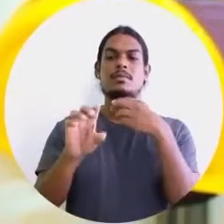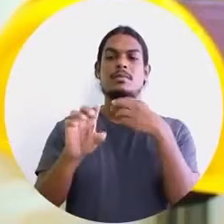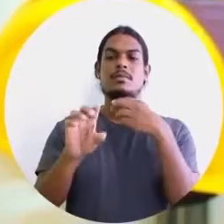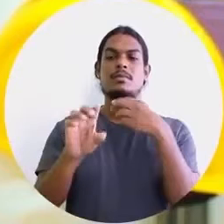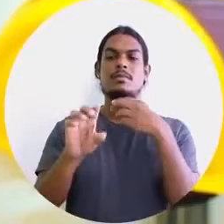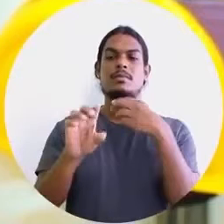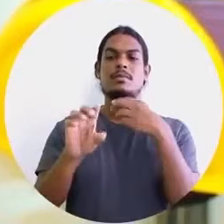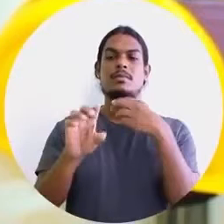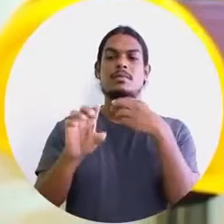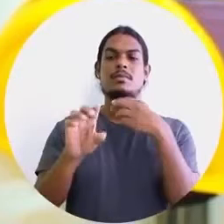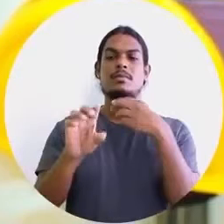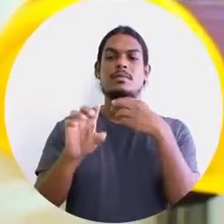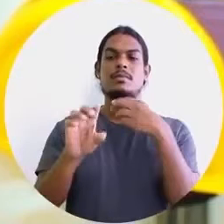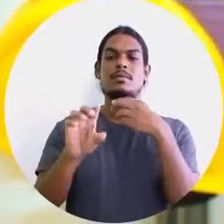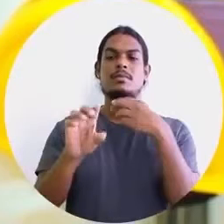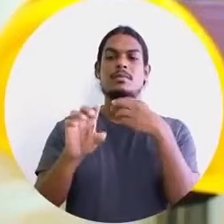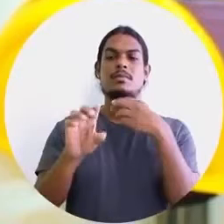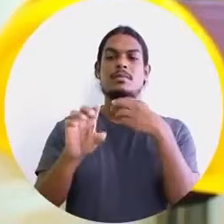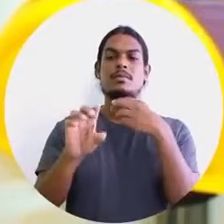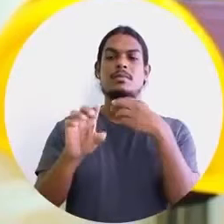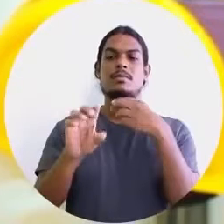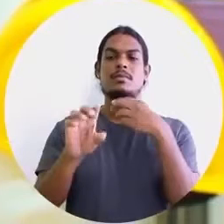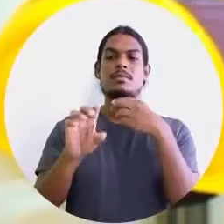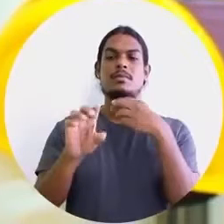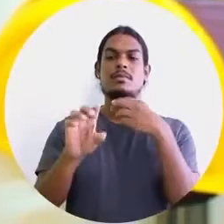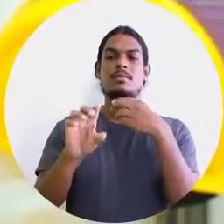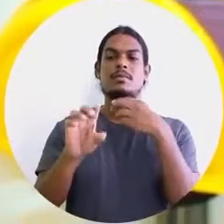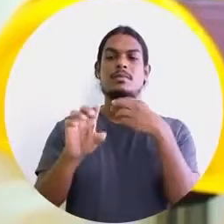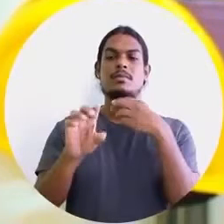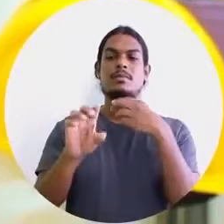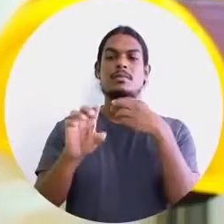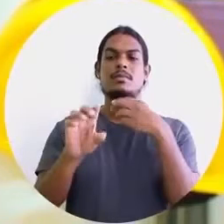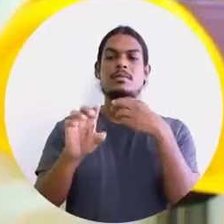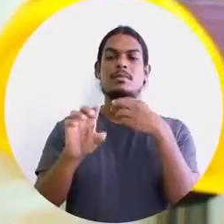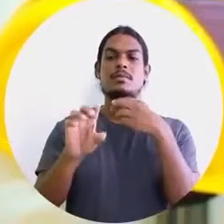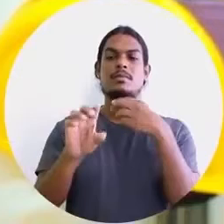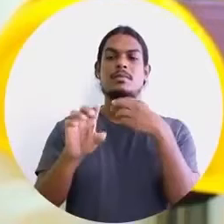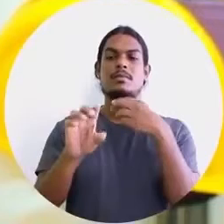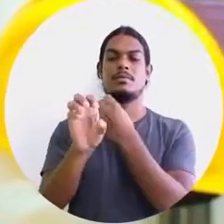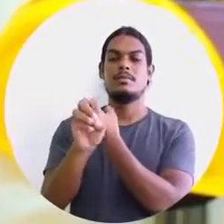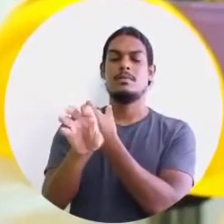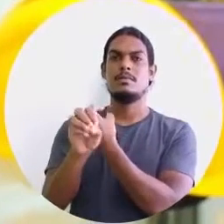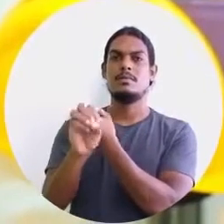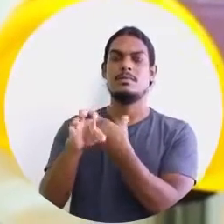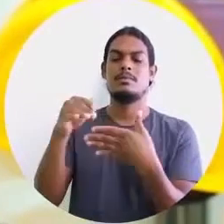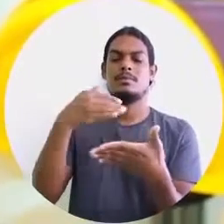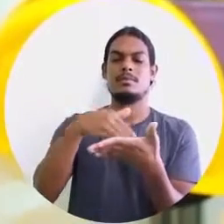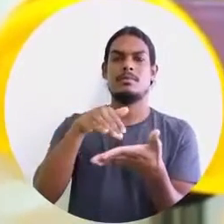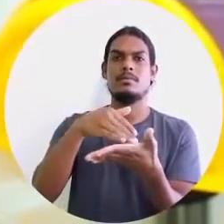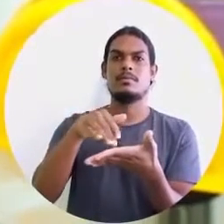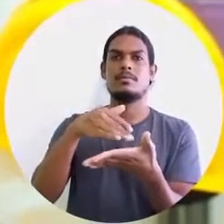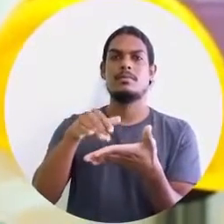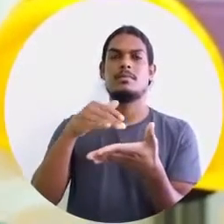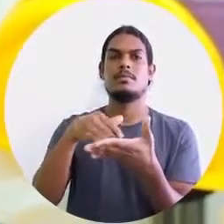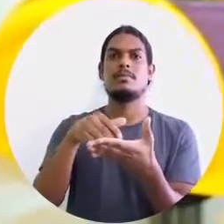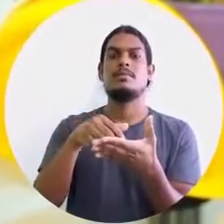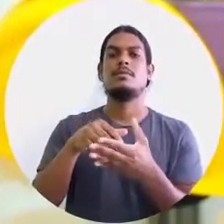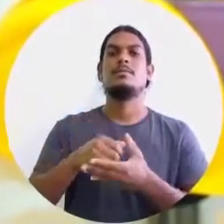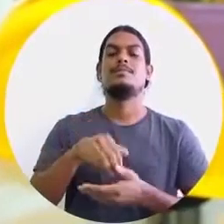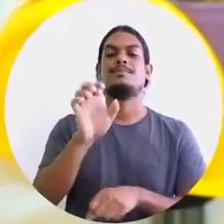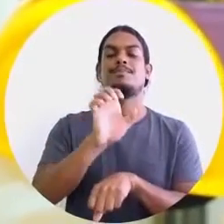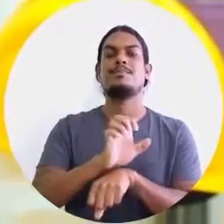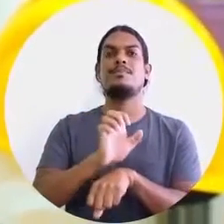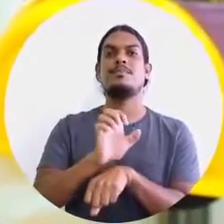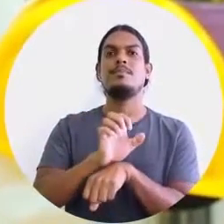curto, olhos castanhos, usa óculos, veste camisa azul escuro e calça jeans. Você está no vídeo número 1